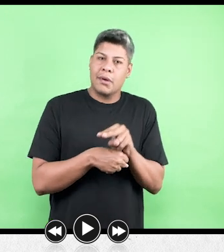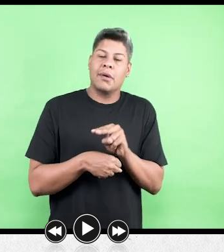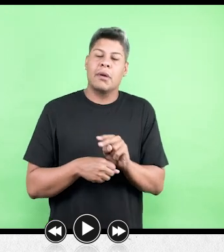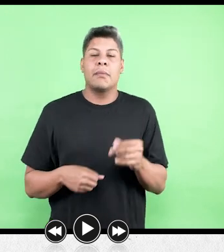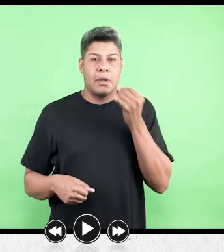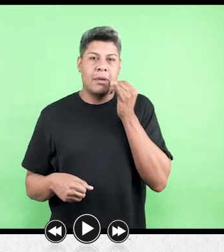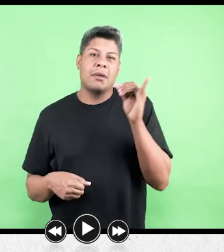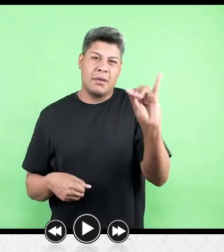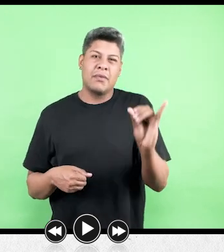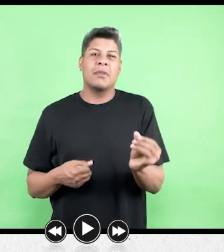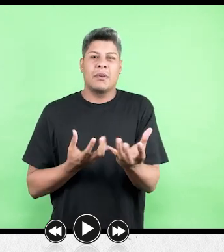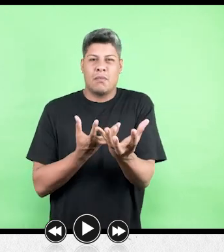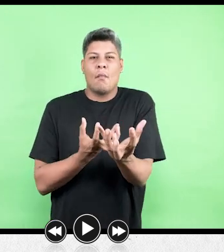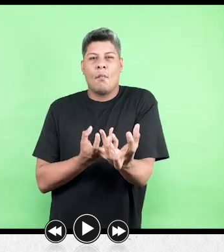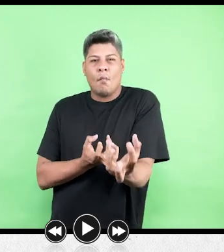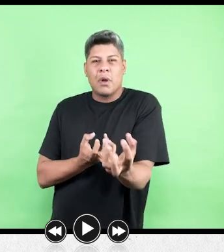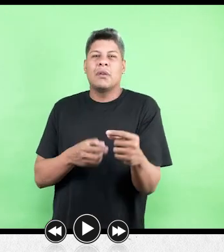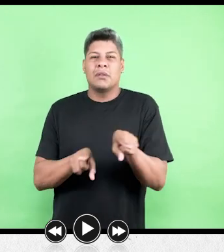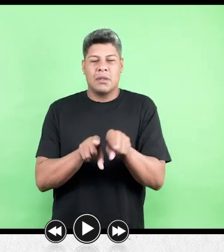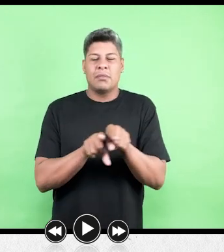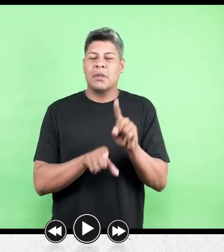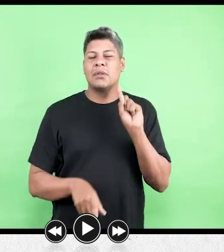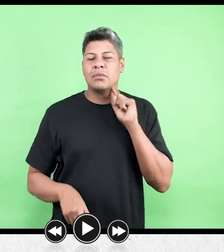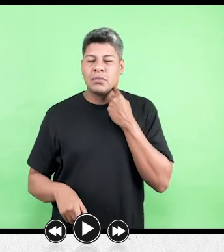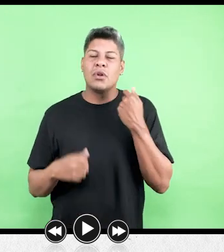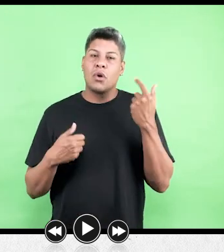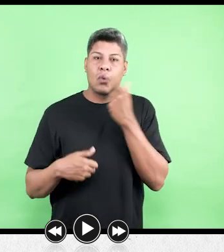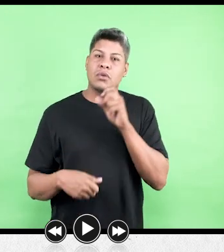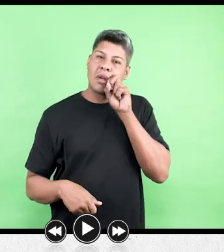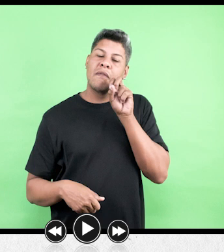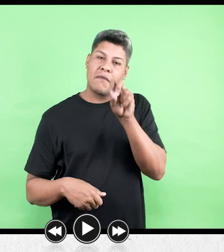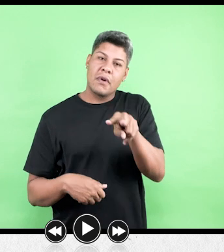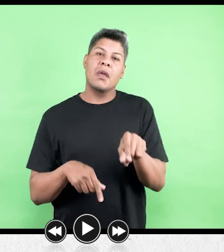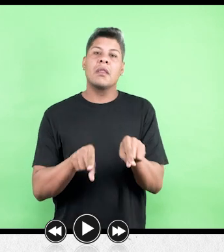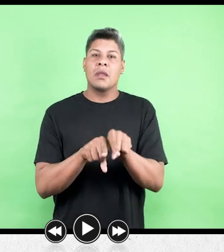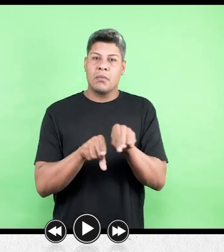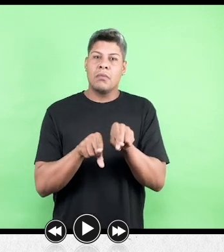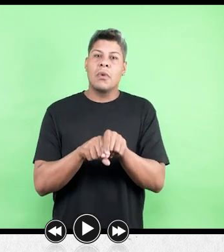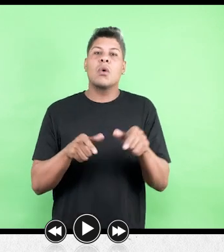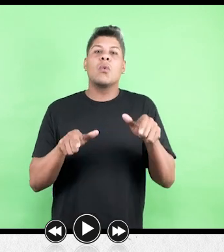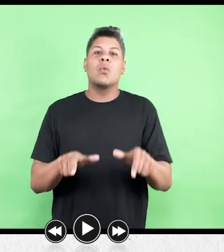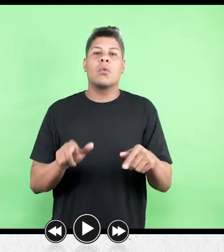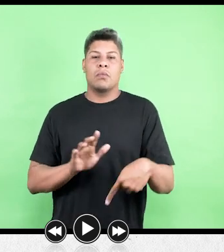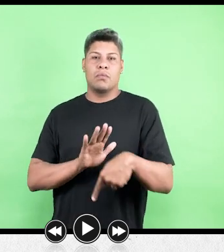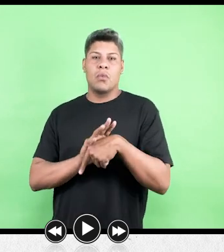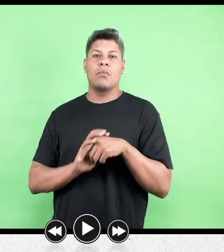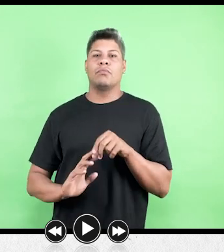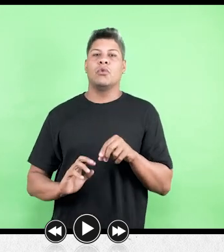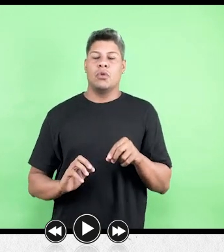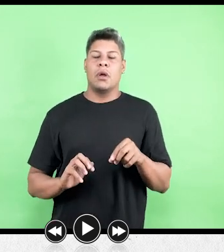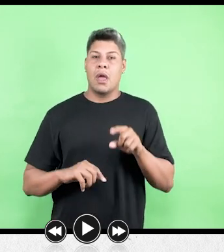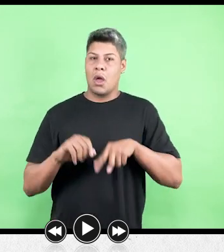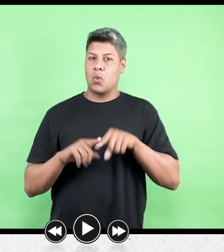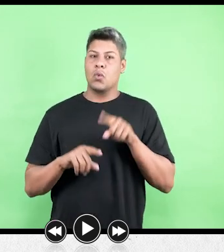relação a esses aspectos de escassez e contaminação, e aí a gente também consegue enxergar essa interface com o órgão gestor de recursos hídricos. Além